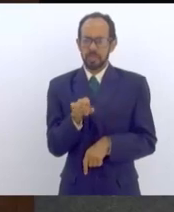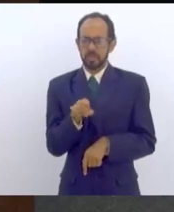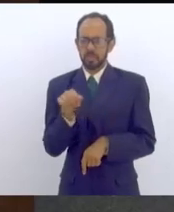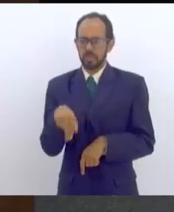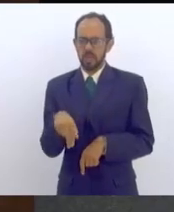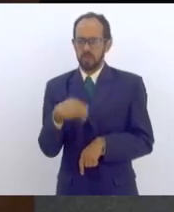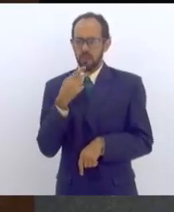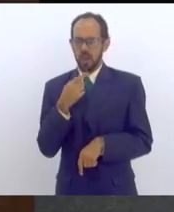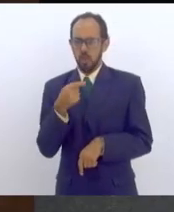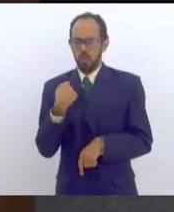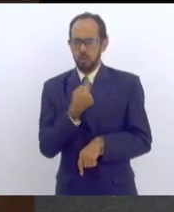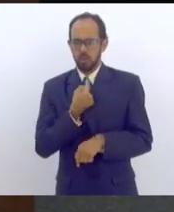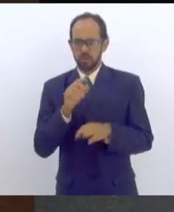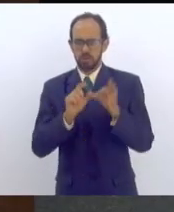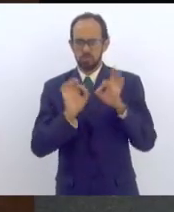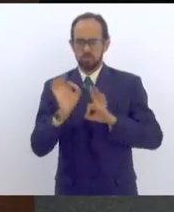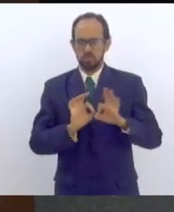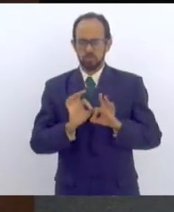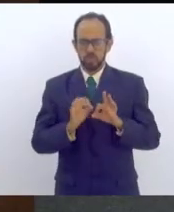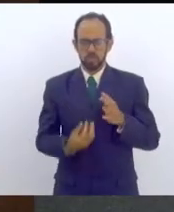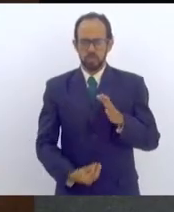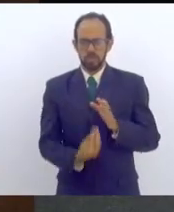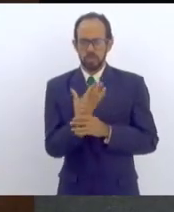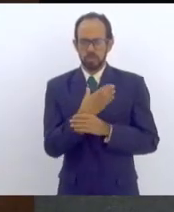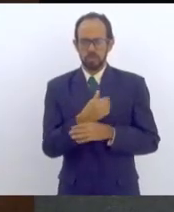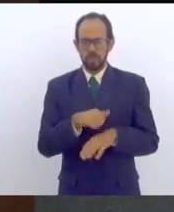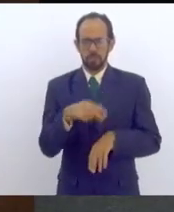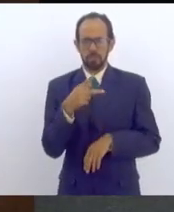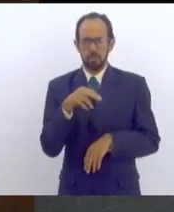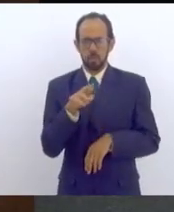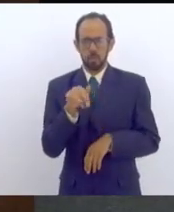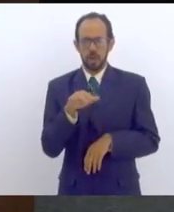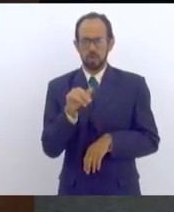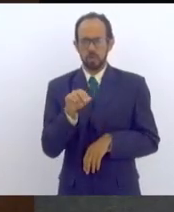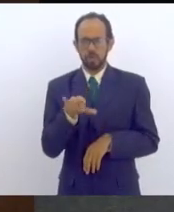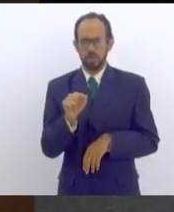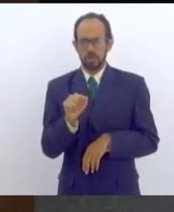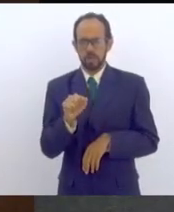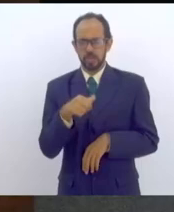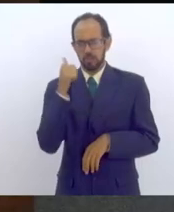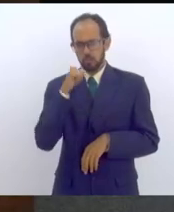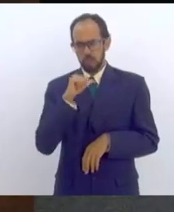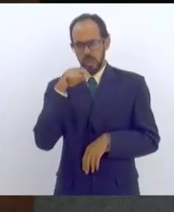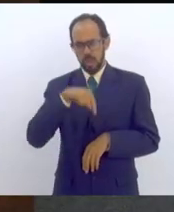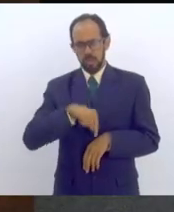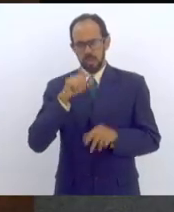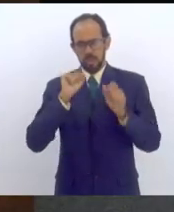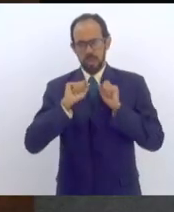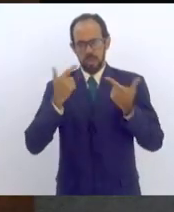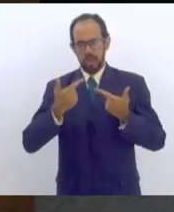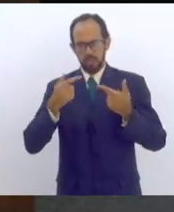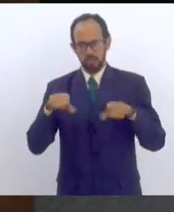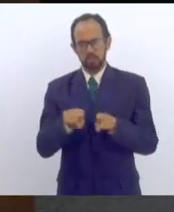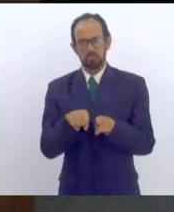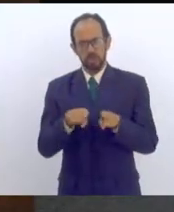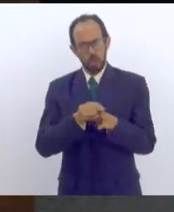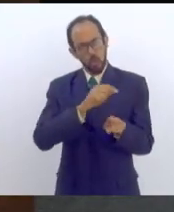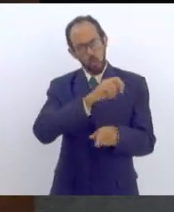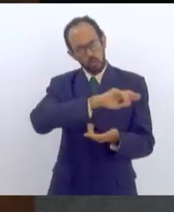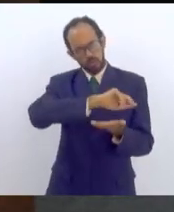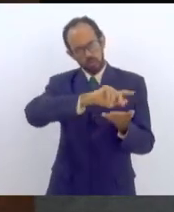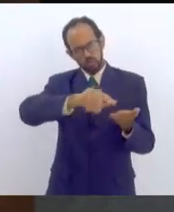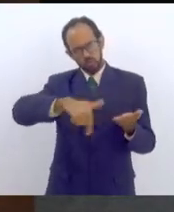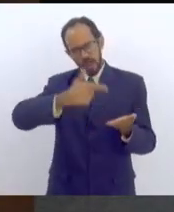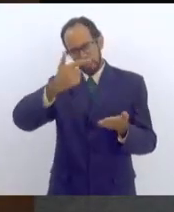um projeto que é de instalação da Procuradoria da Mulher nessa Assembleia. Inclusive, outras assembleias do Brasil